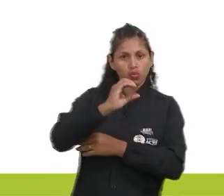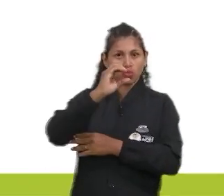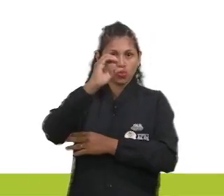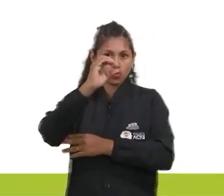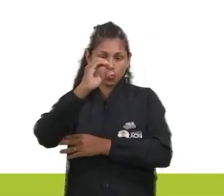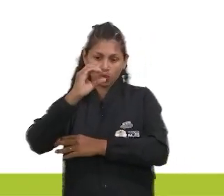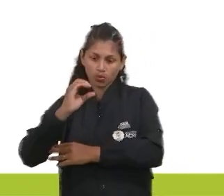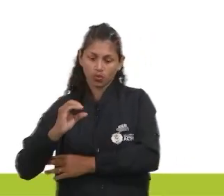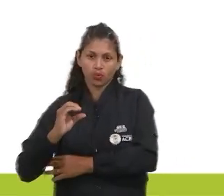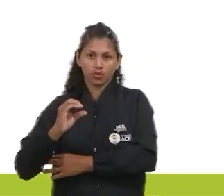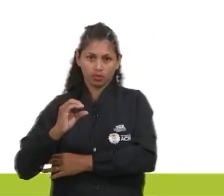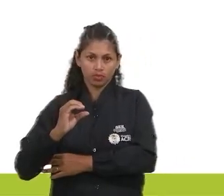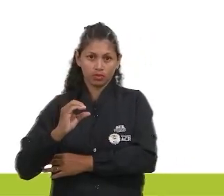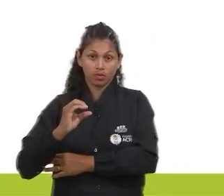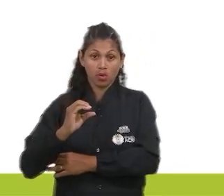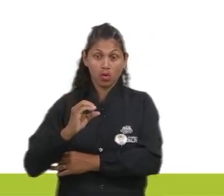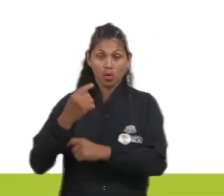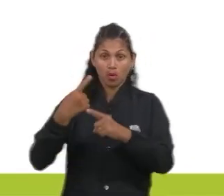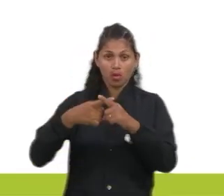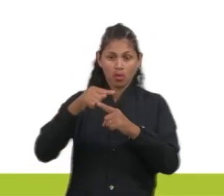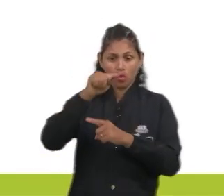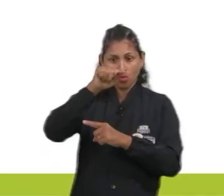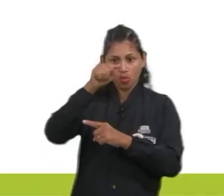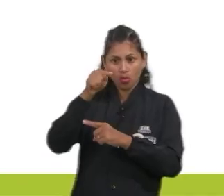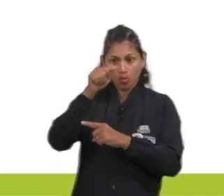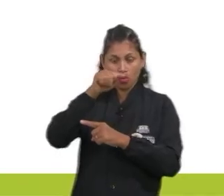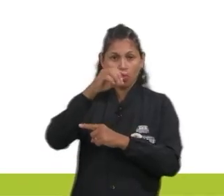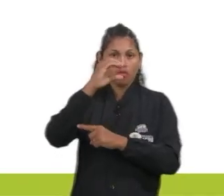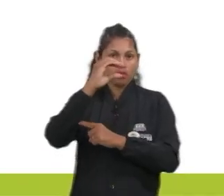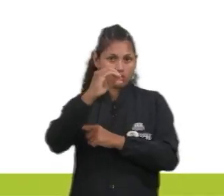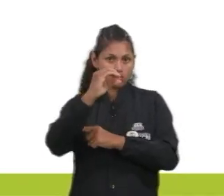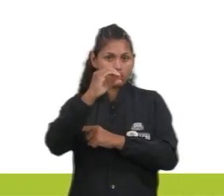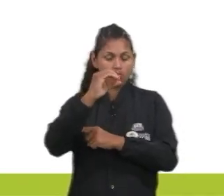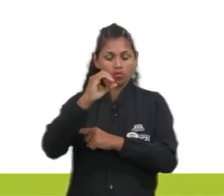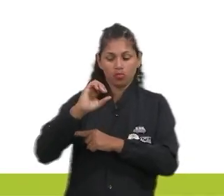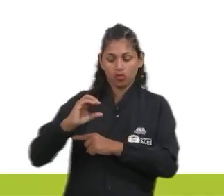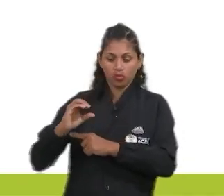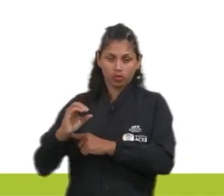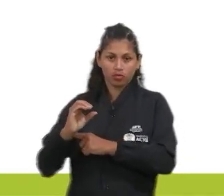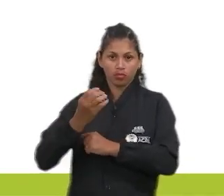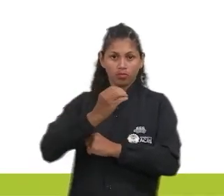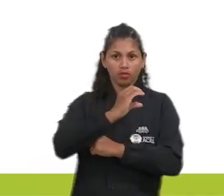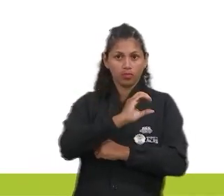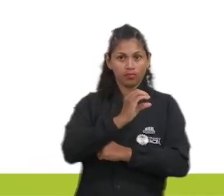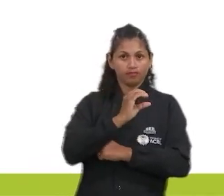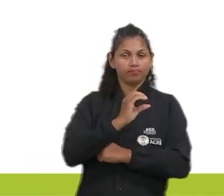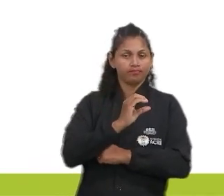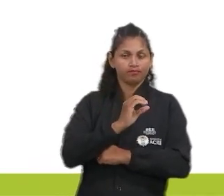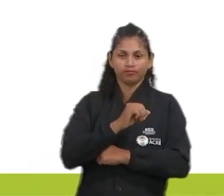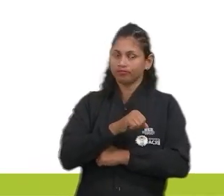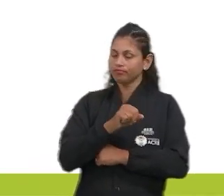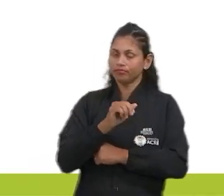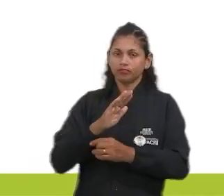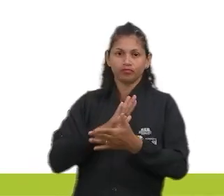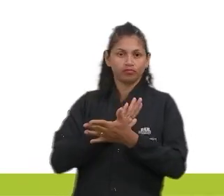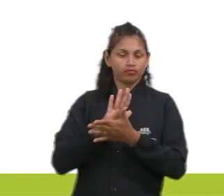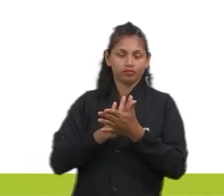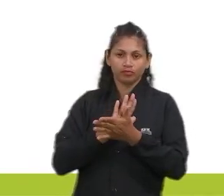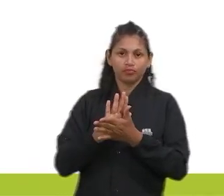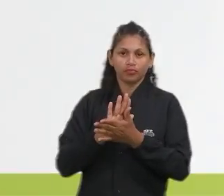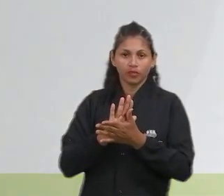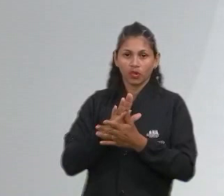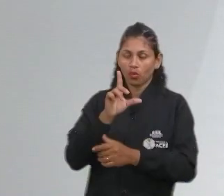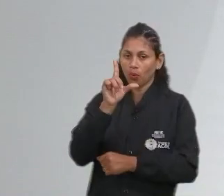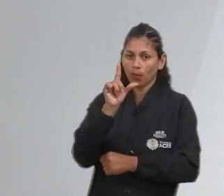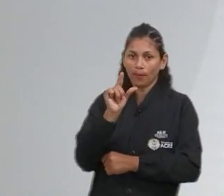está ligado, é um carbono secundário? Então, a gente nunca vai ter uma cetona com menos de 3